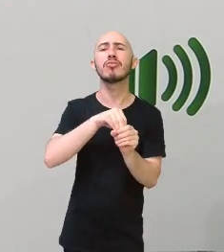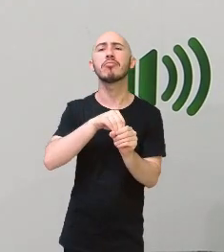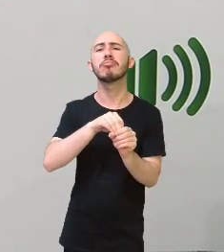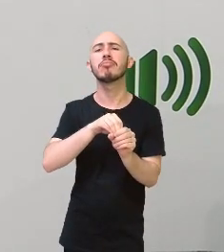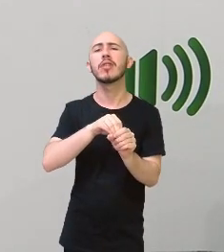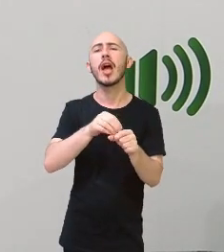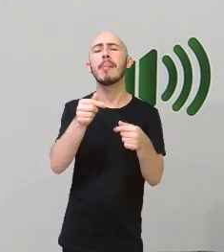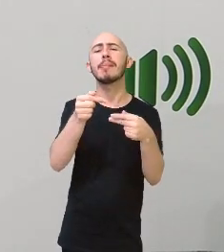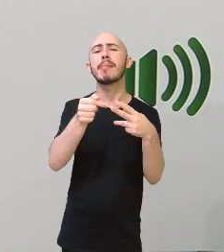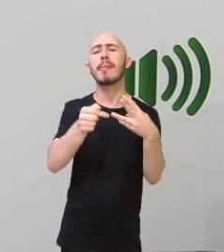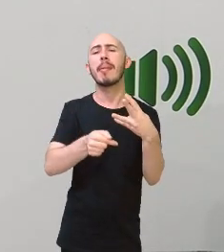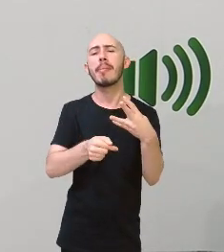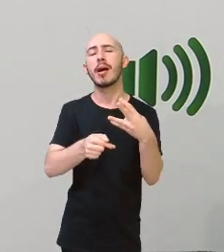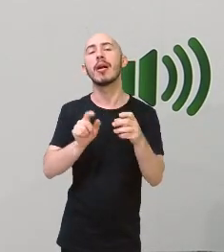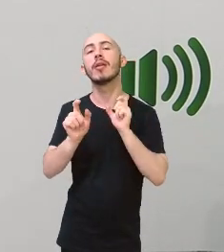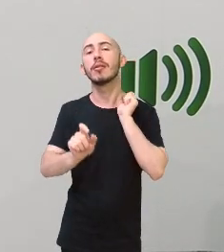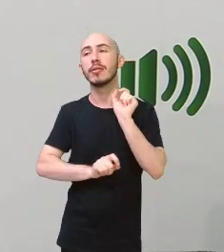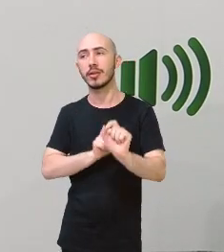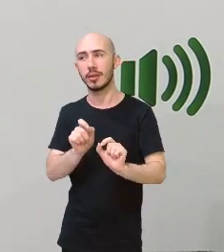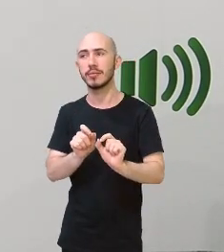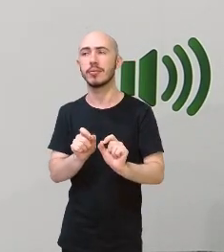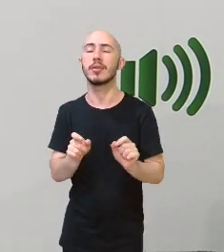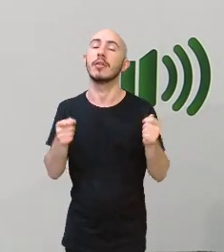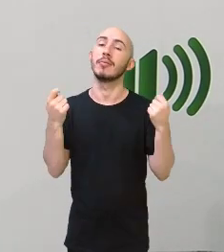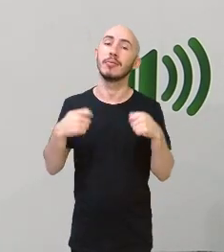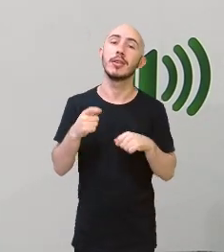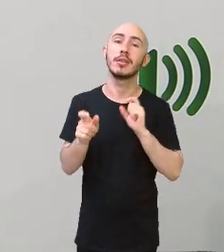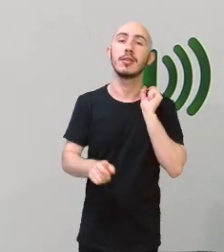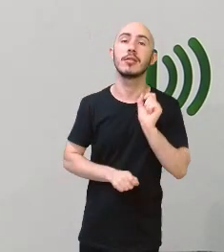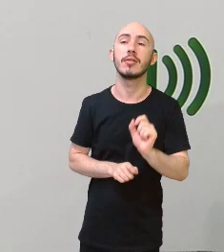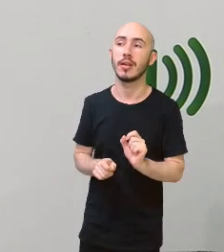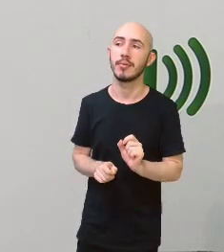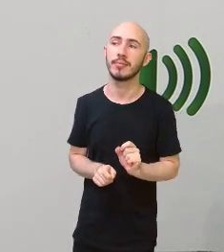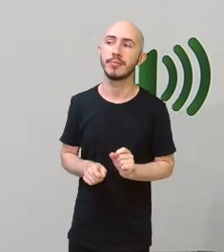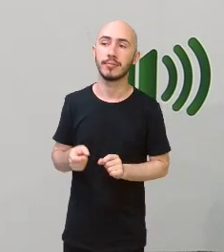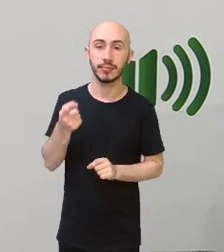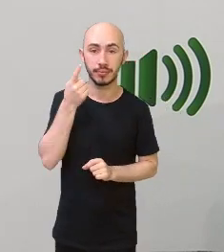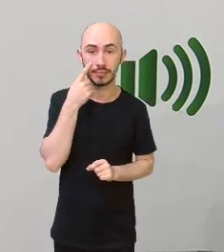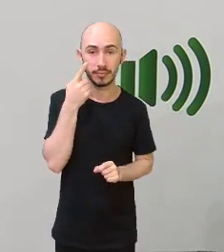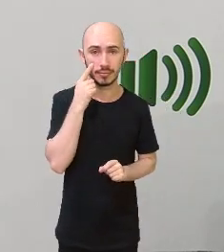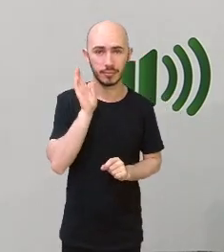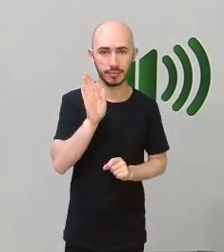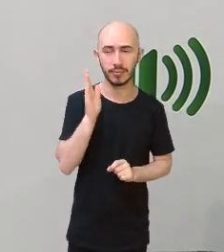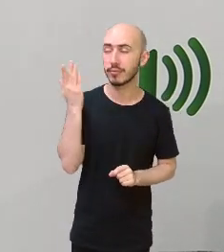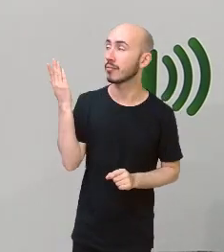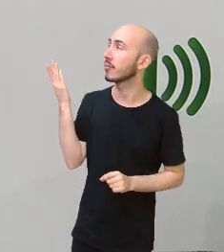essas características aí principais, tá? Para ser verbete. Primeiro lugar, deixa eu chegar aqui junto de novo.